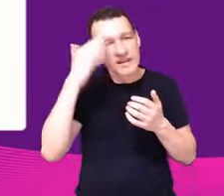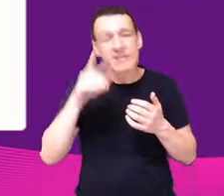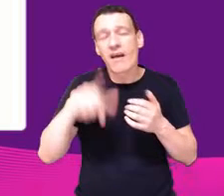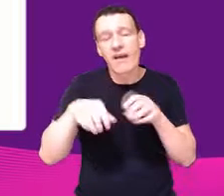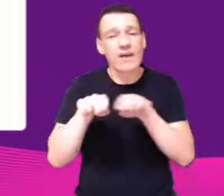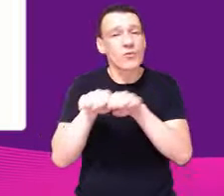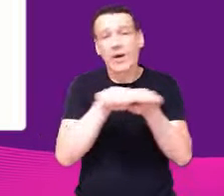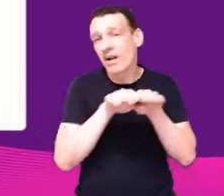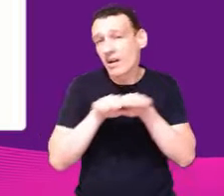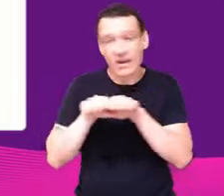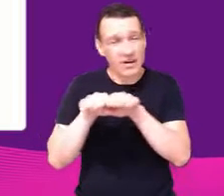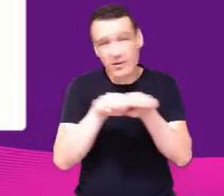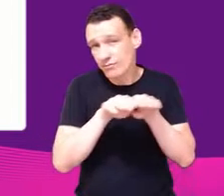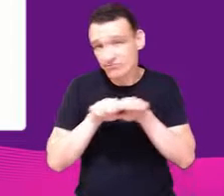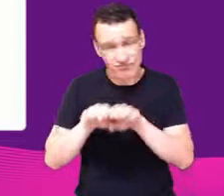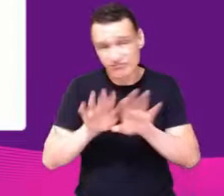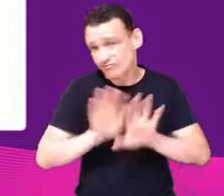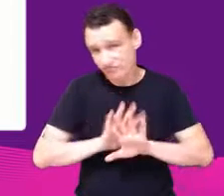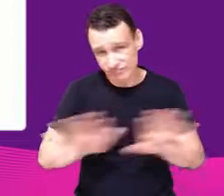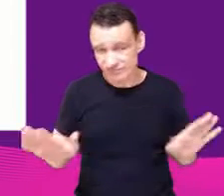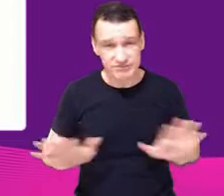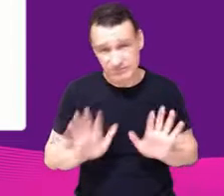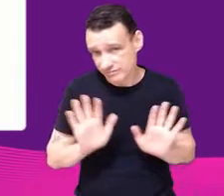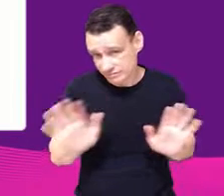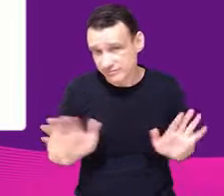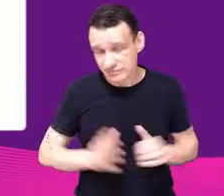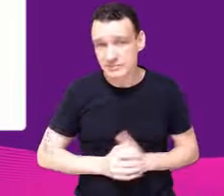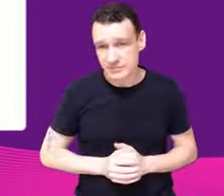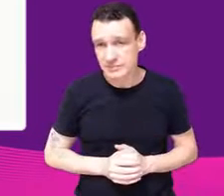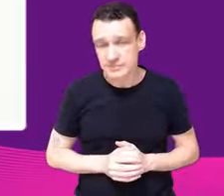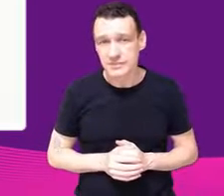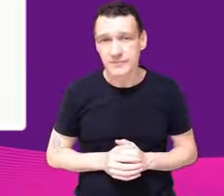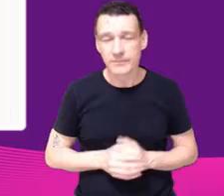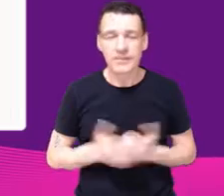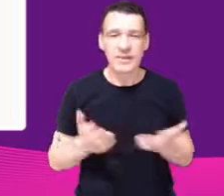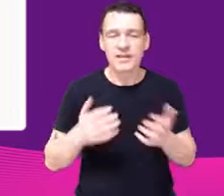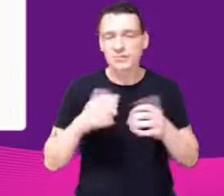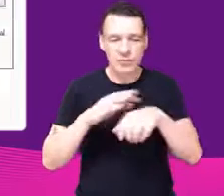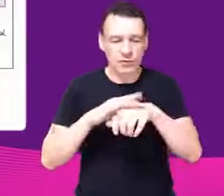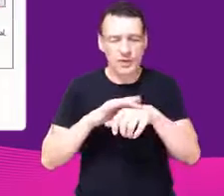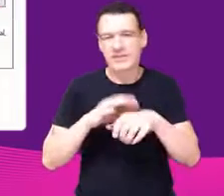proporção de pacientes que sofrem do problema das doenças renais crônicas.